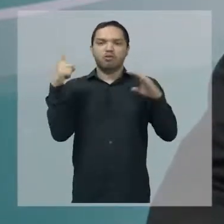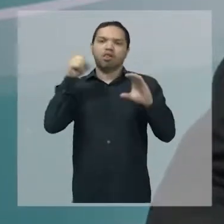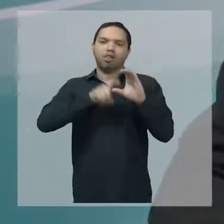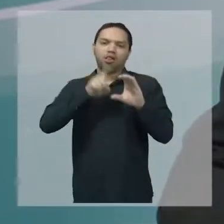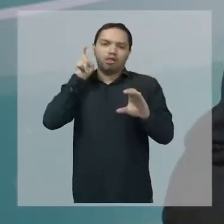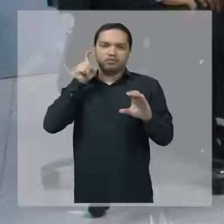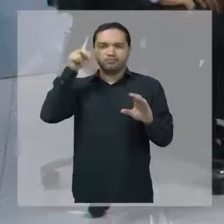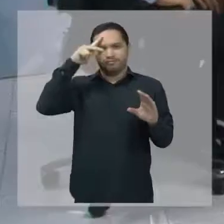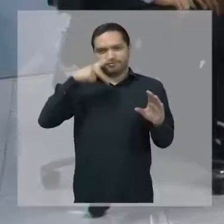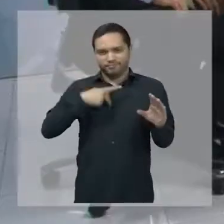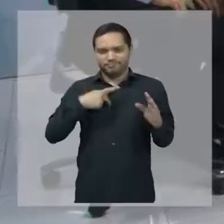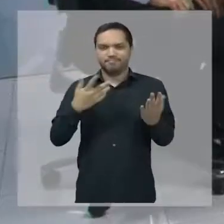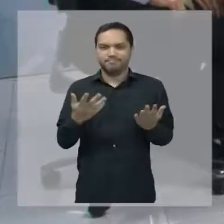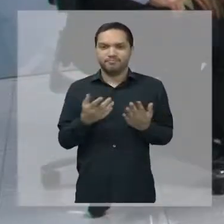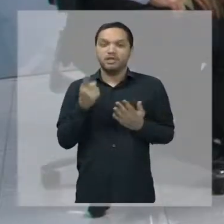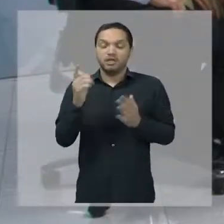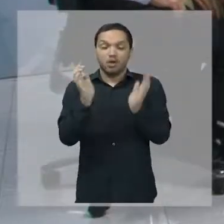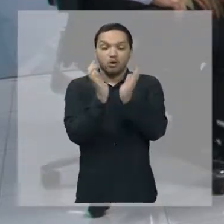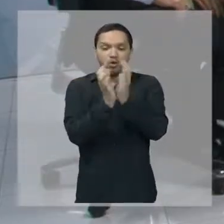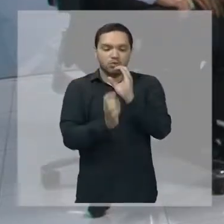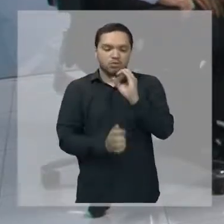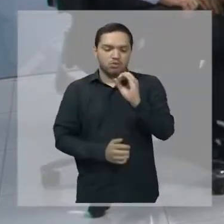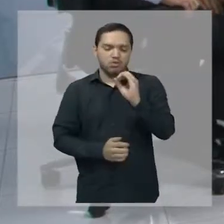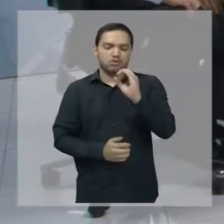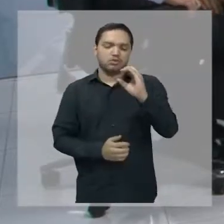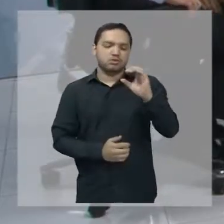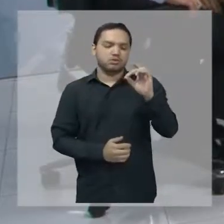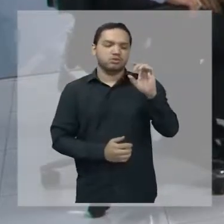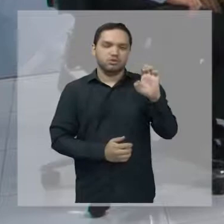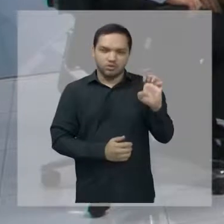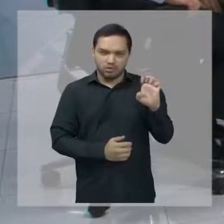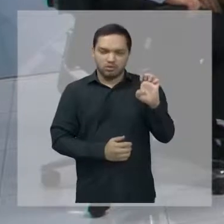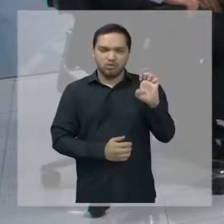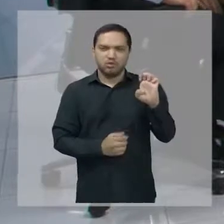autonomia. O resultado que se tem na OCDE nada